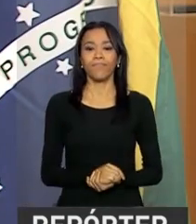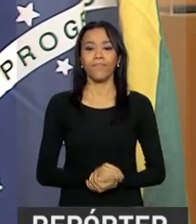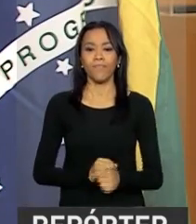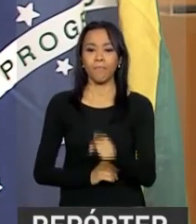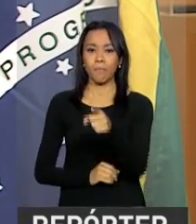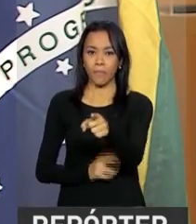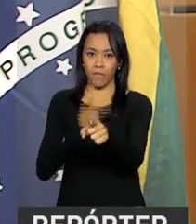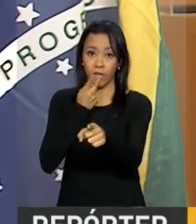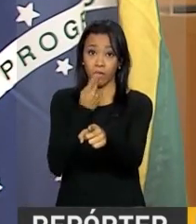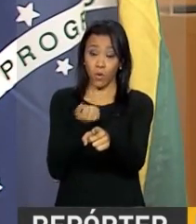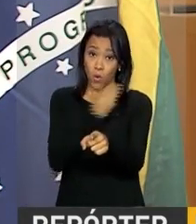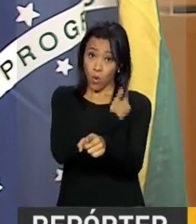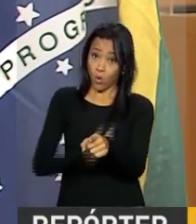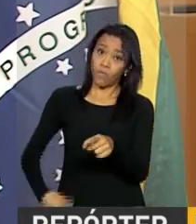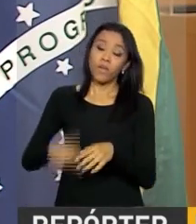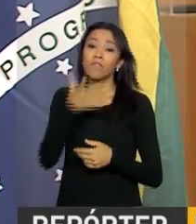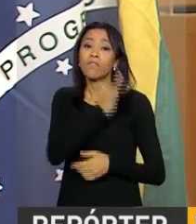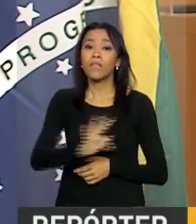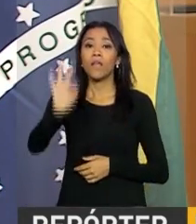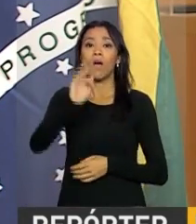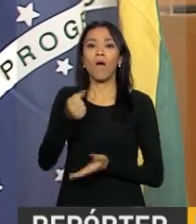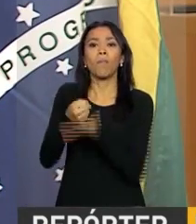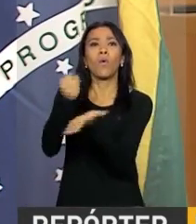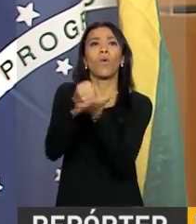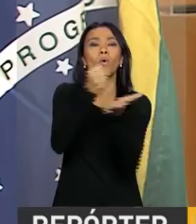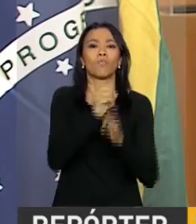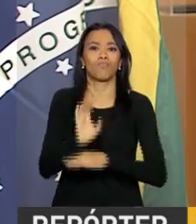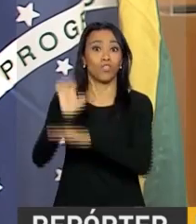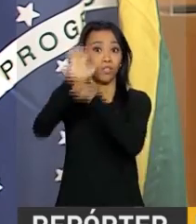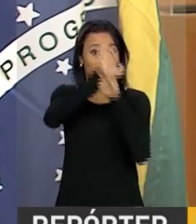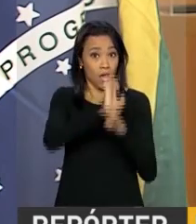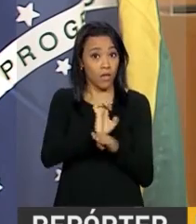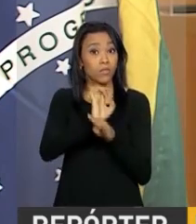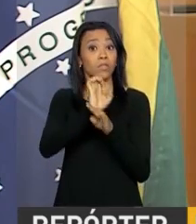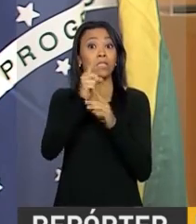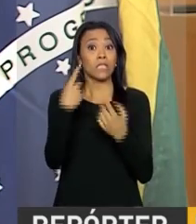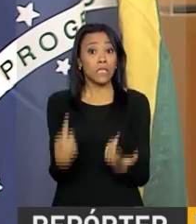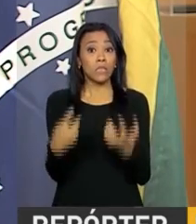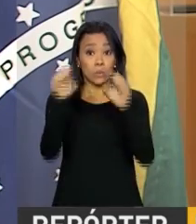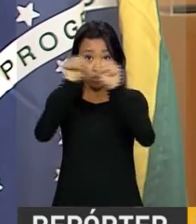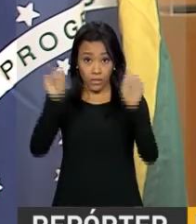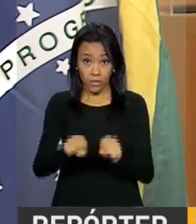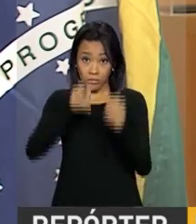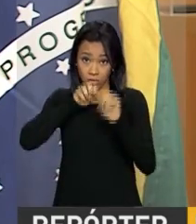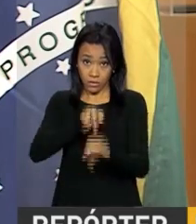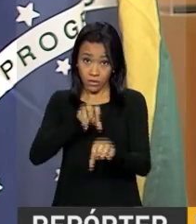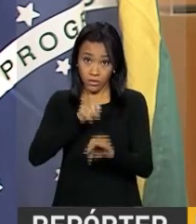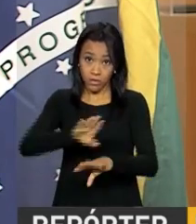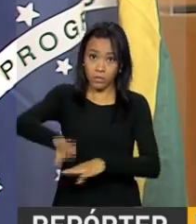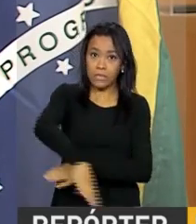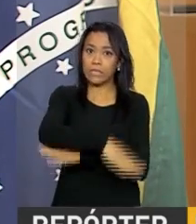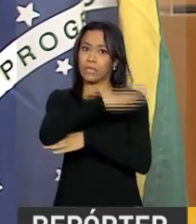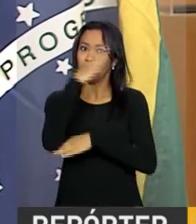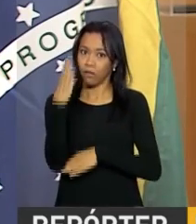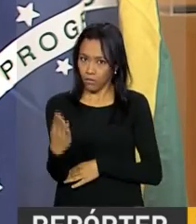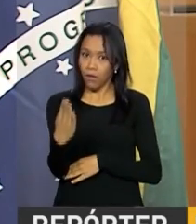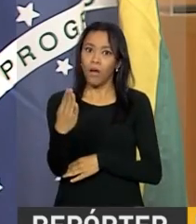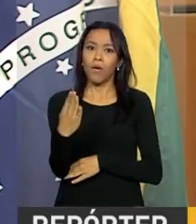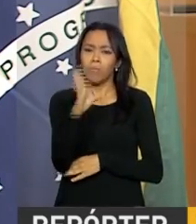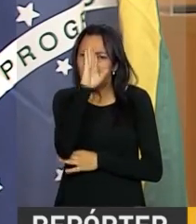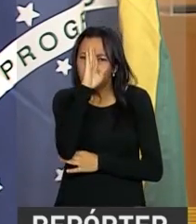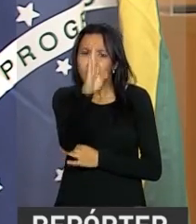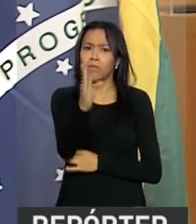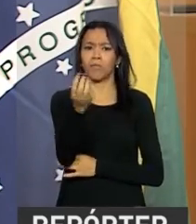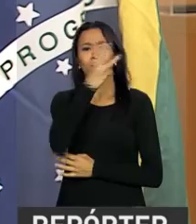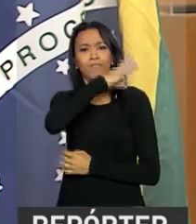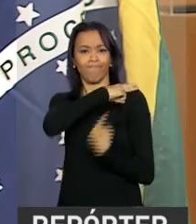o governo federal dará suporte aos estados para que a rede de educação integral principalmente a educação de